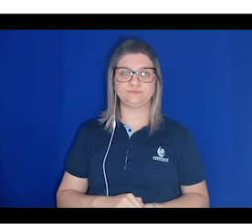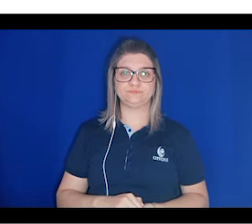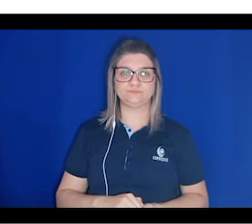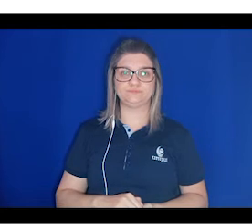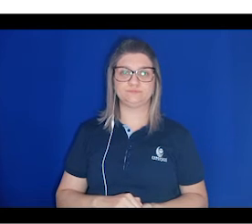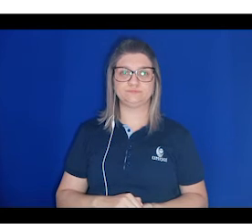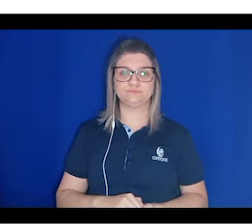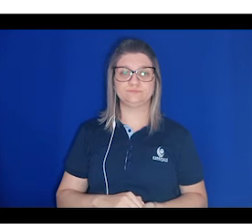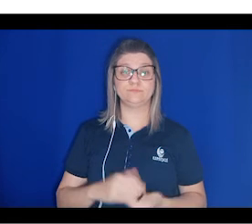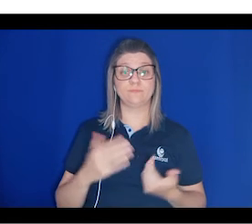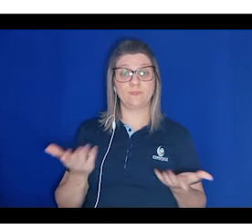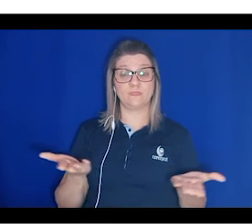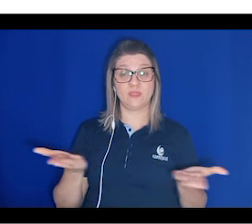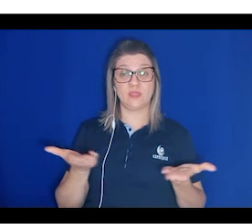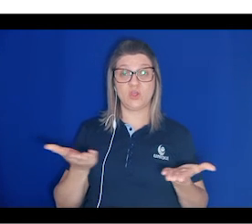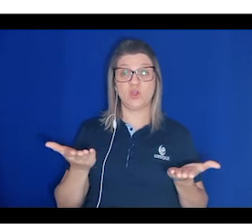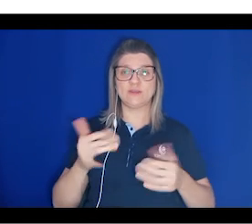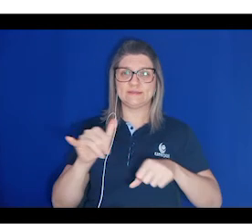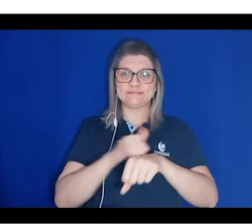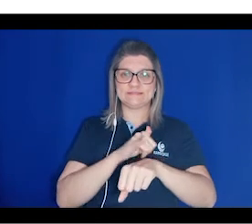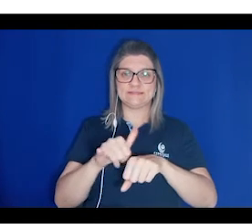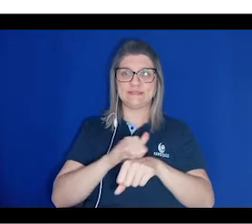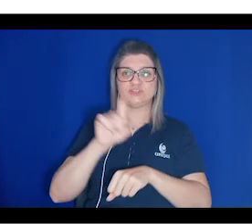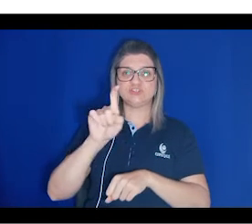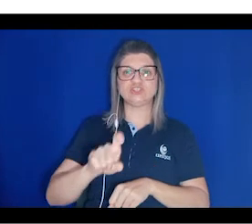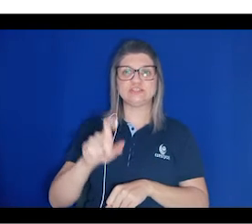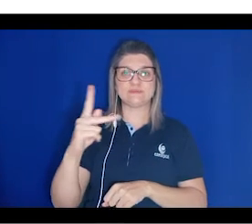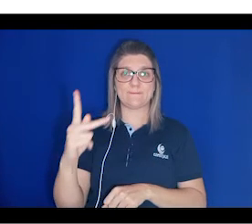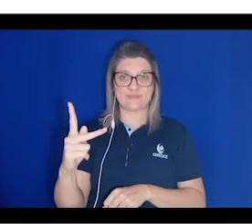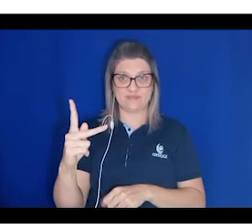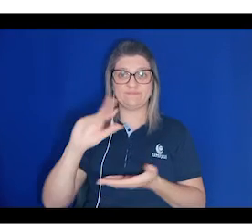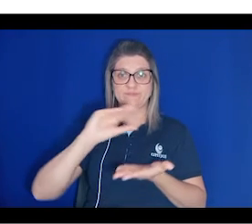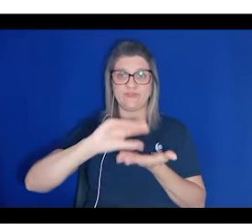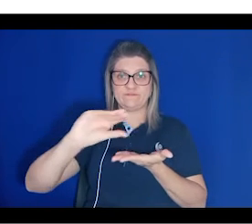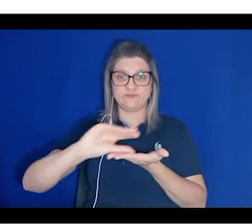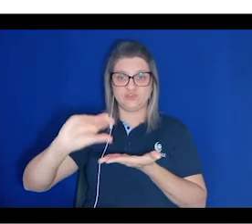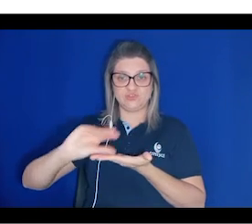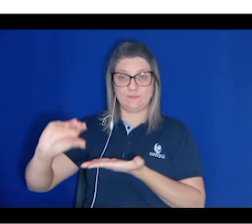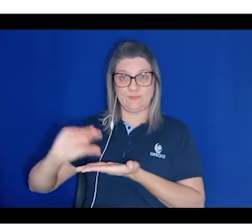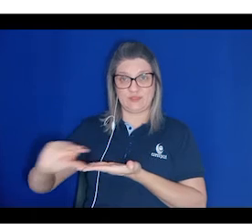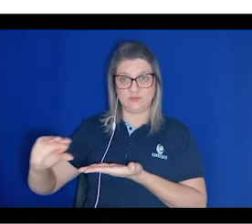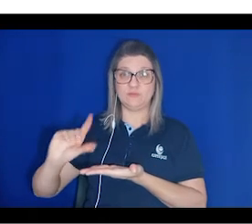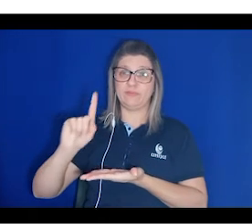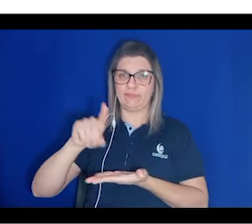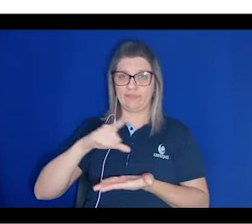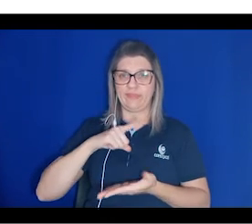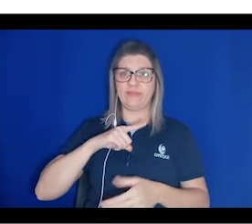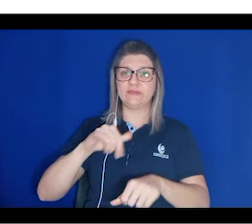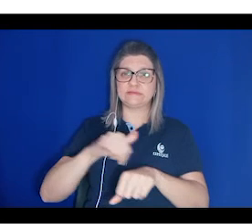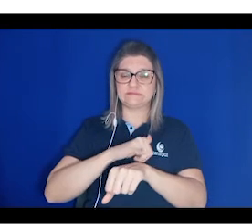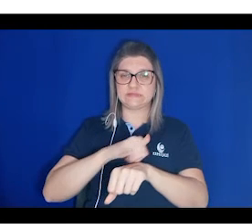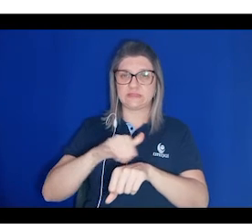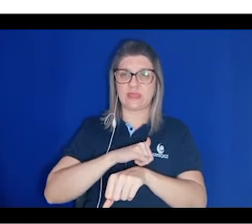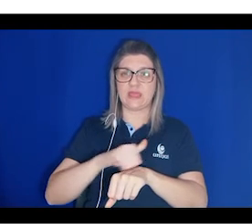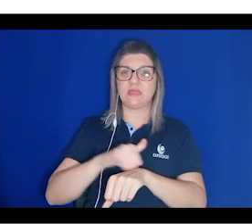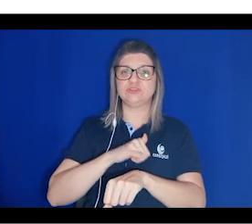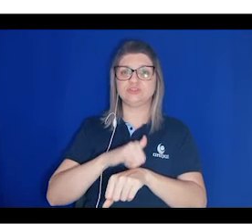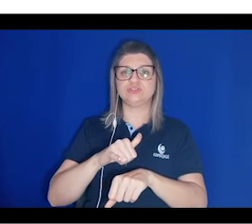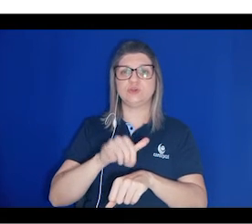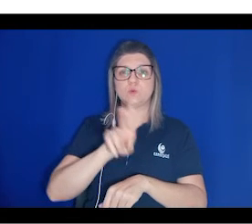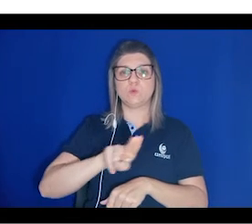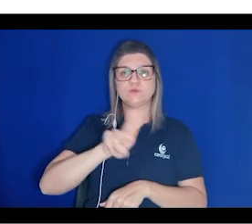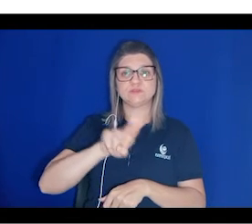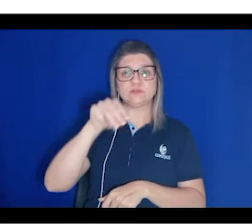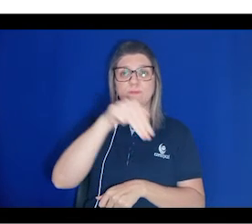E passamos então para a estratégia da XP Investimentos, onde se tem uma estratégia configurada entre as médias, como eu dizia